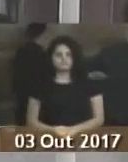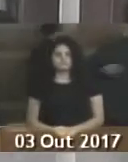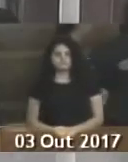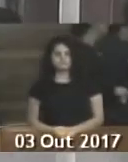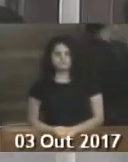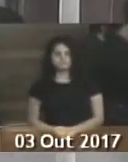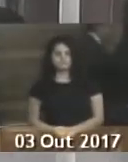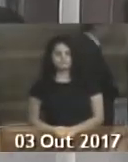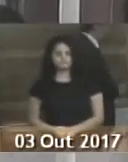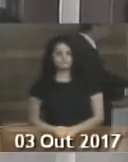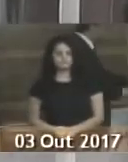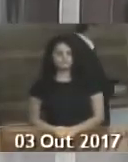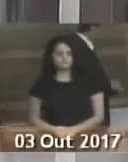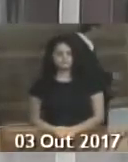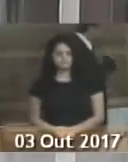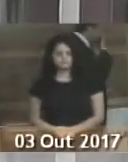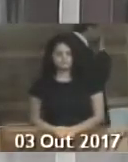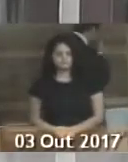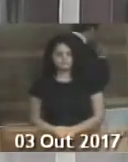Vamos lá.